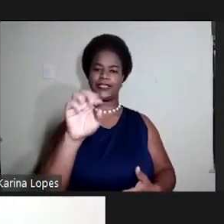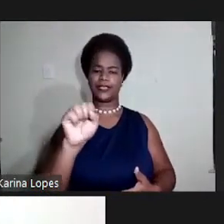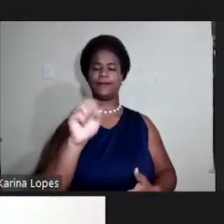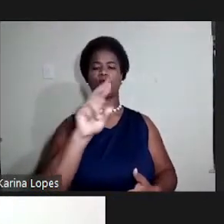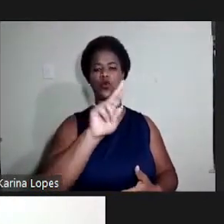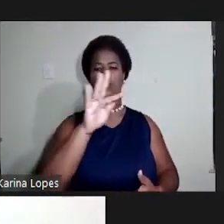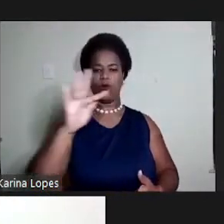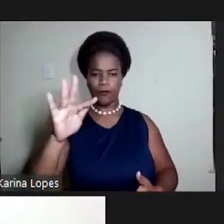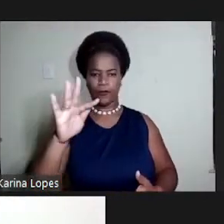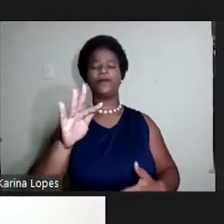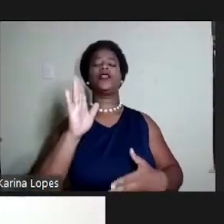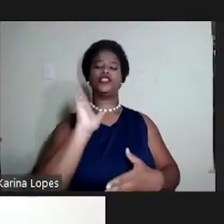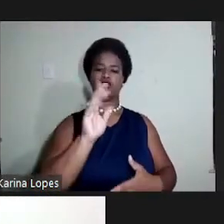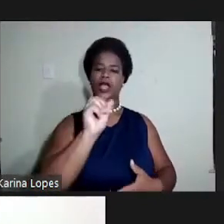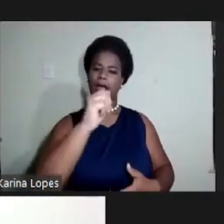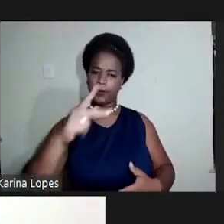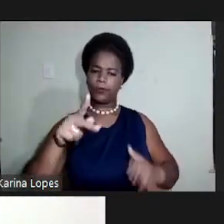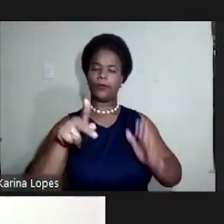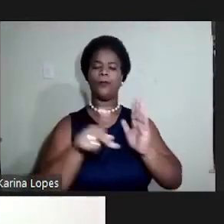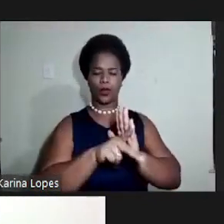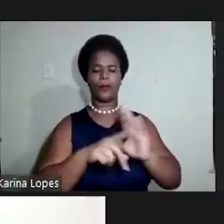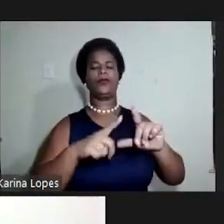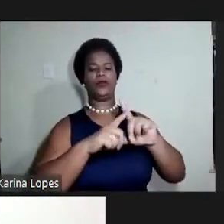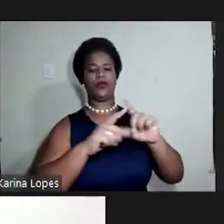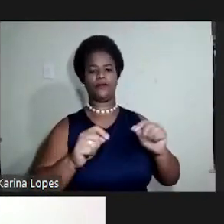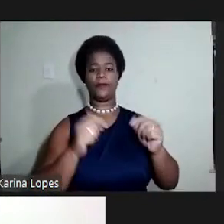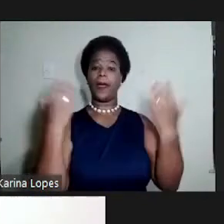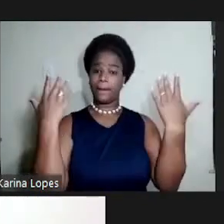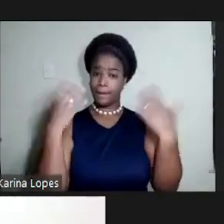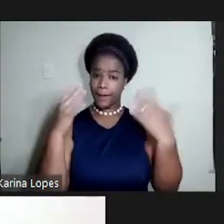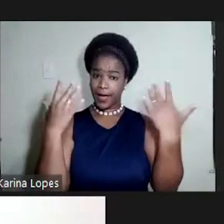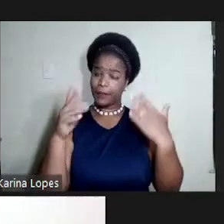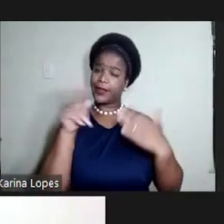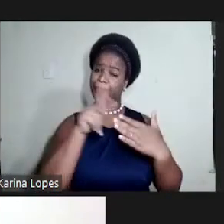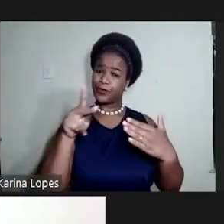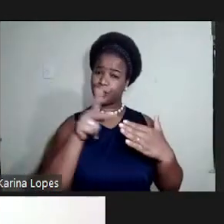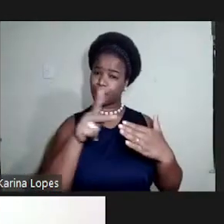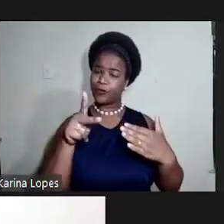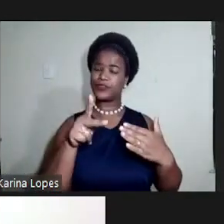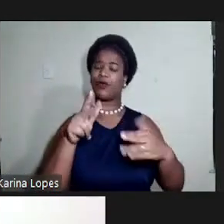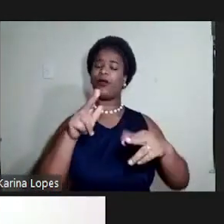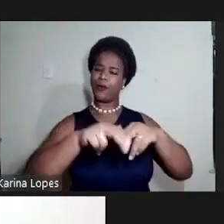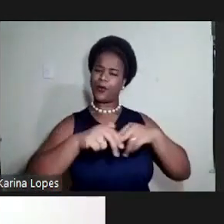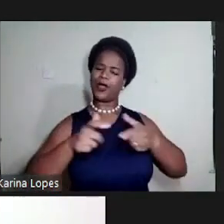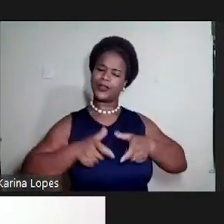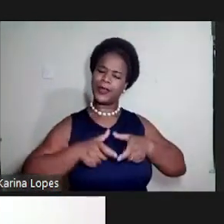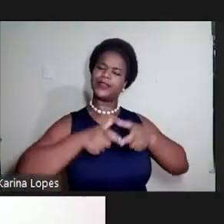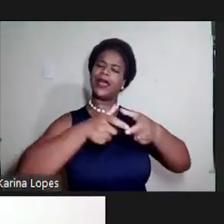da UFJF. Nossos parabéns ao professor pelo recebimento da medalha JK.